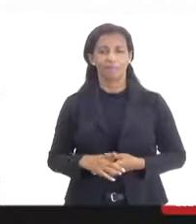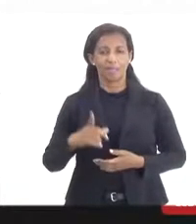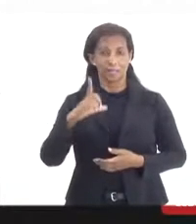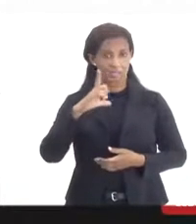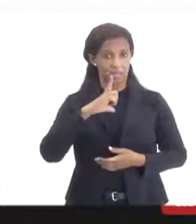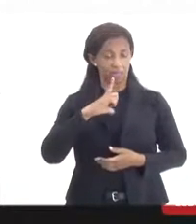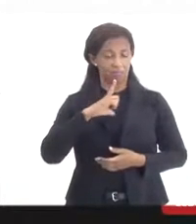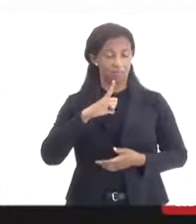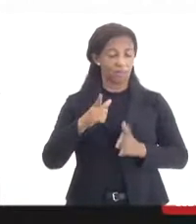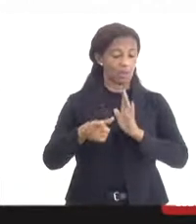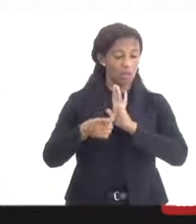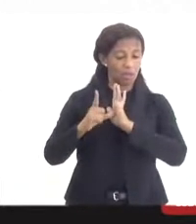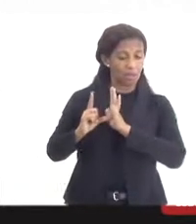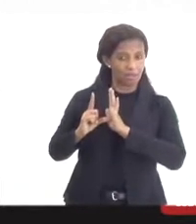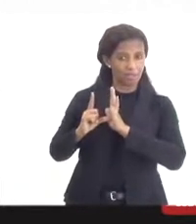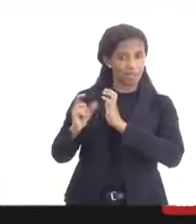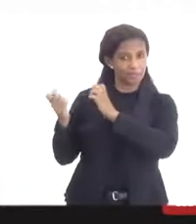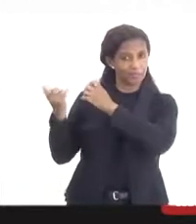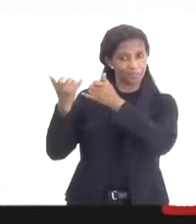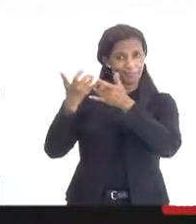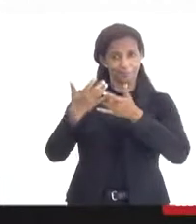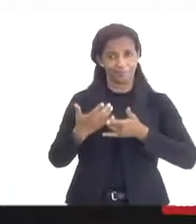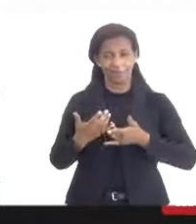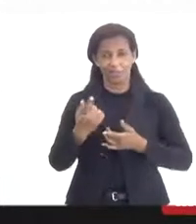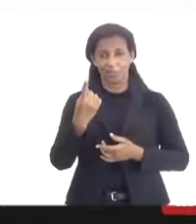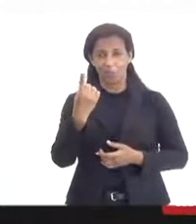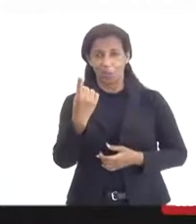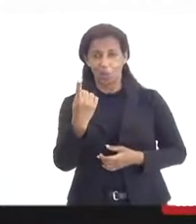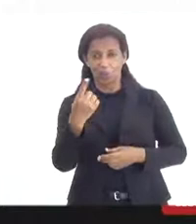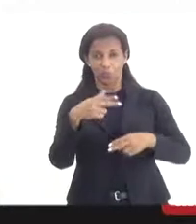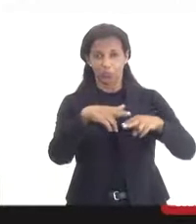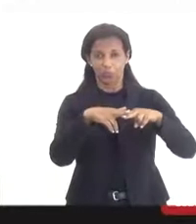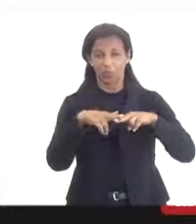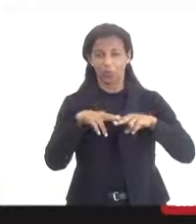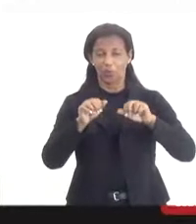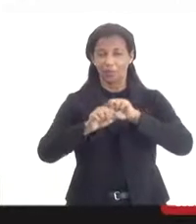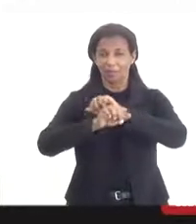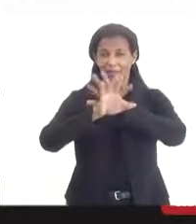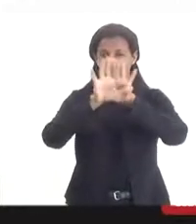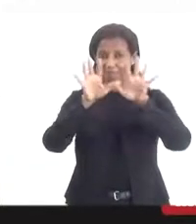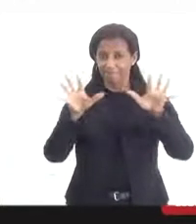de falar na operação, uma situação onde claramente